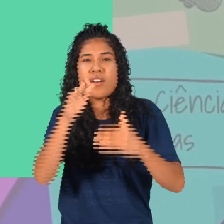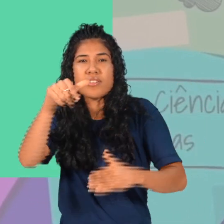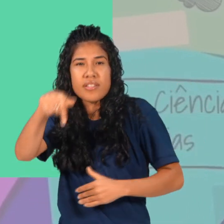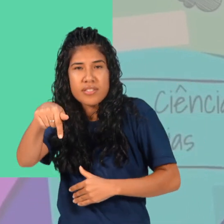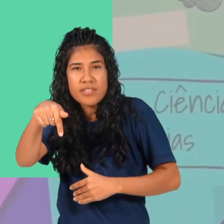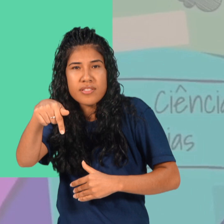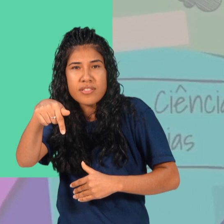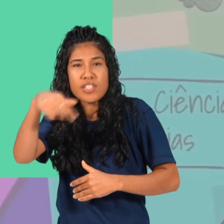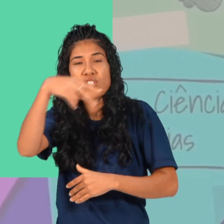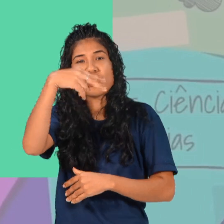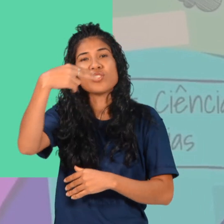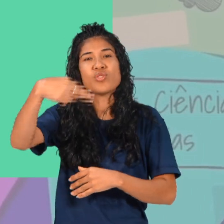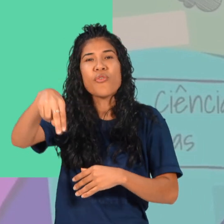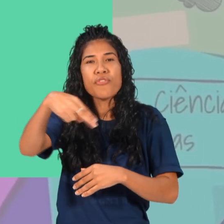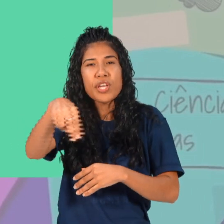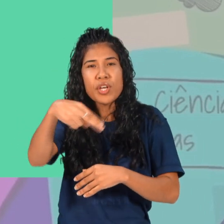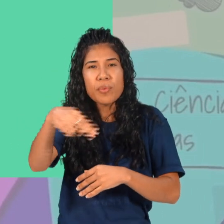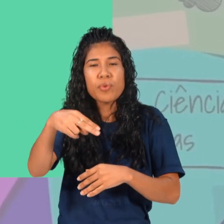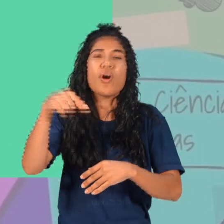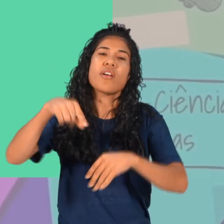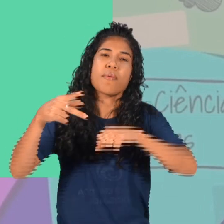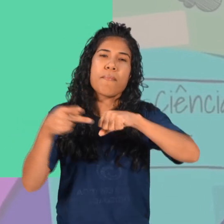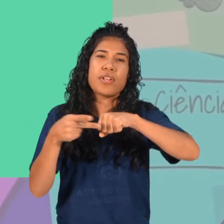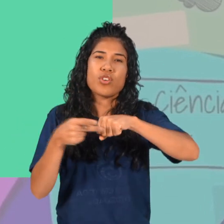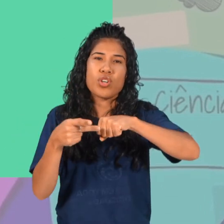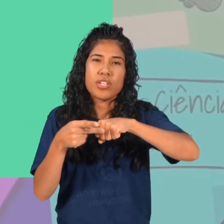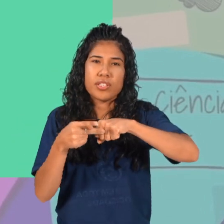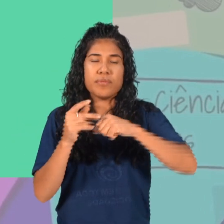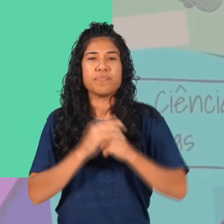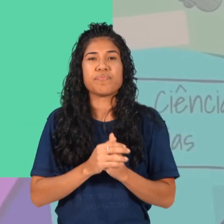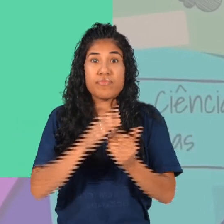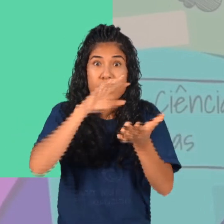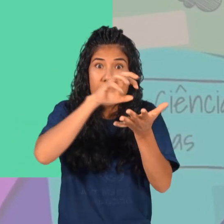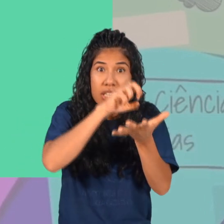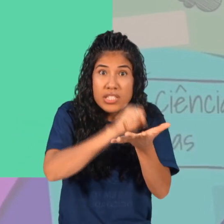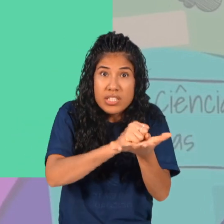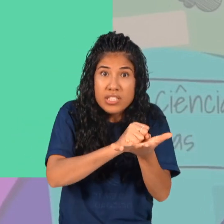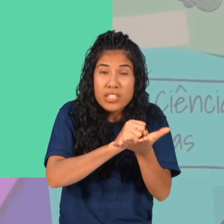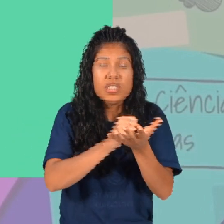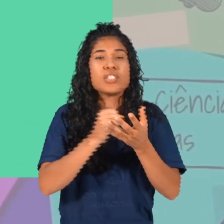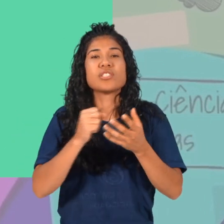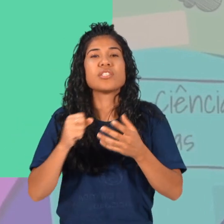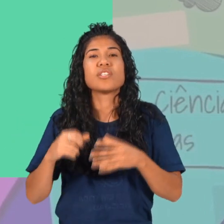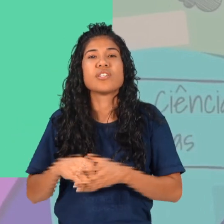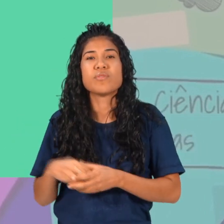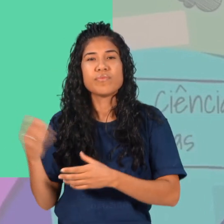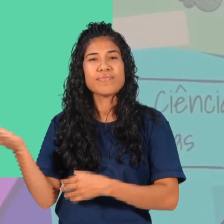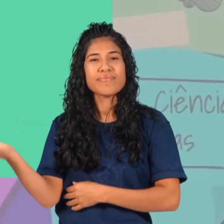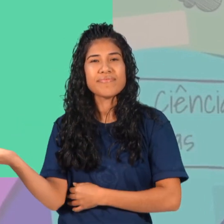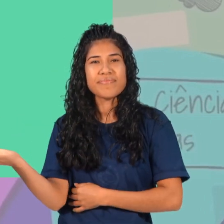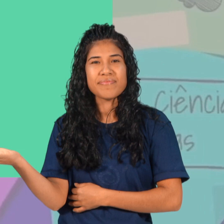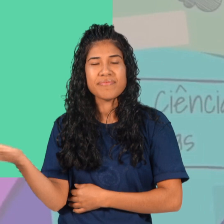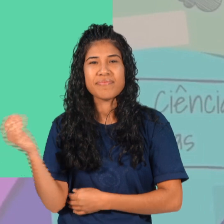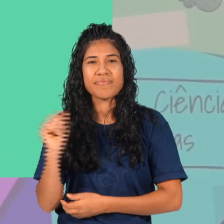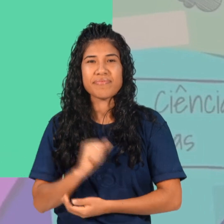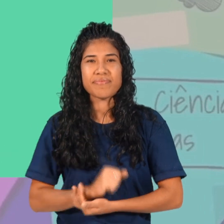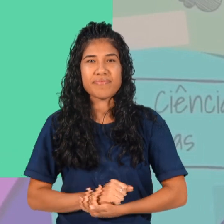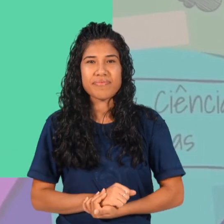Petrolina e as inscrições devem ser feitas no endereço eletrônico snn